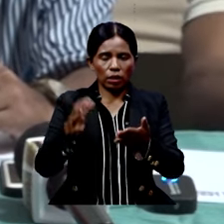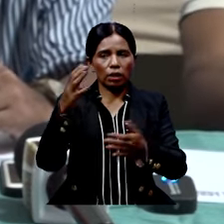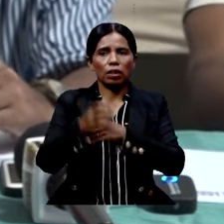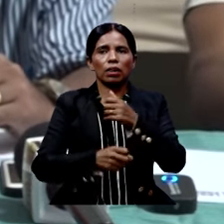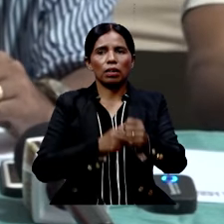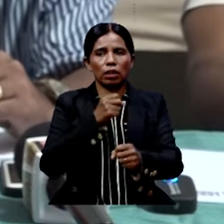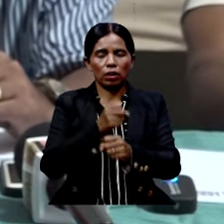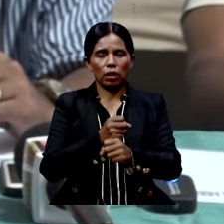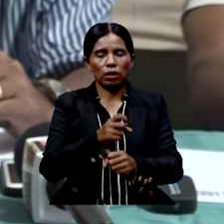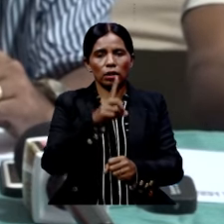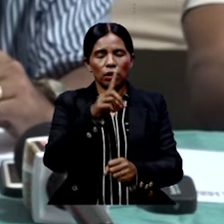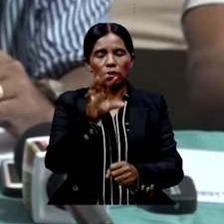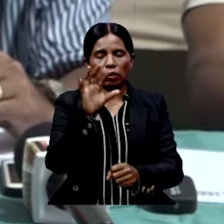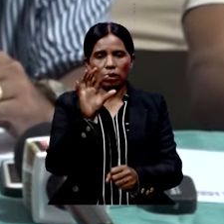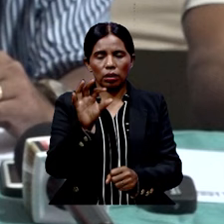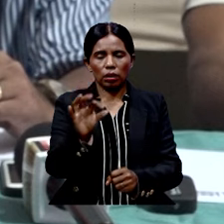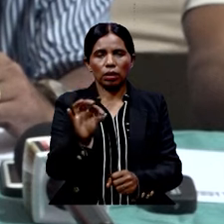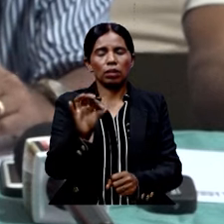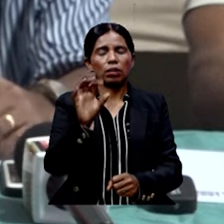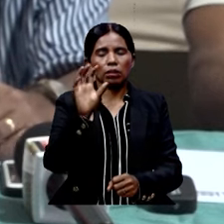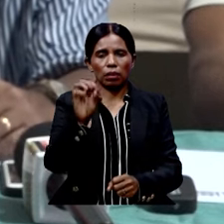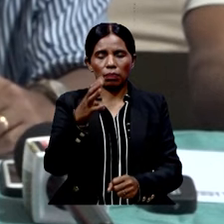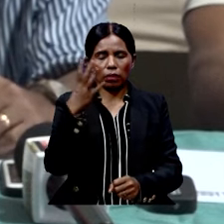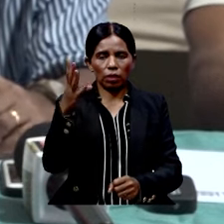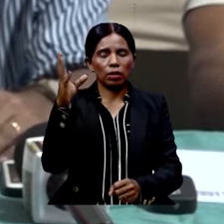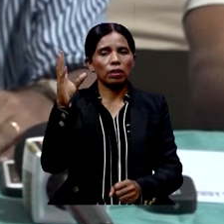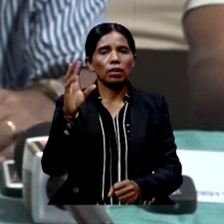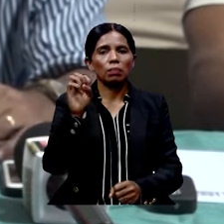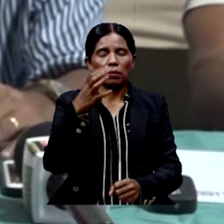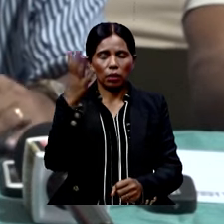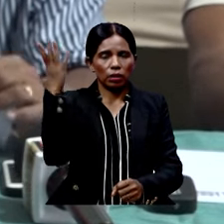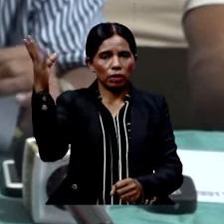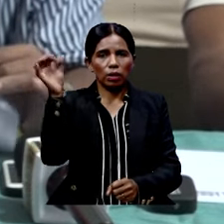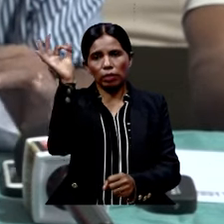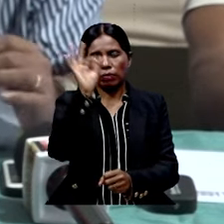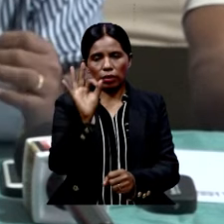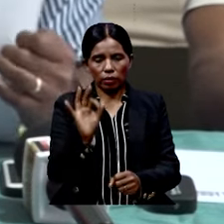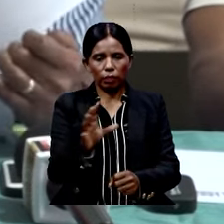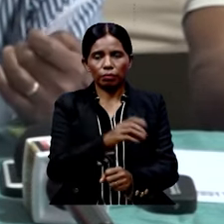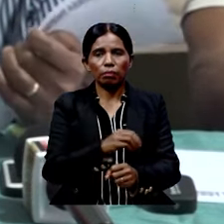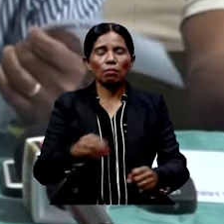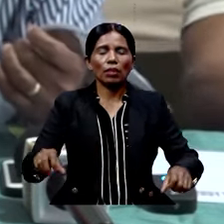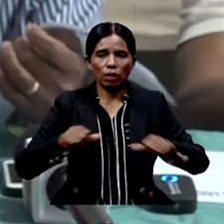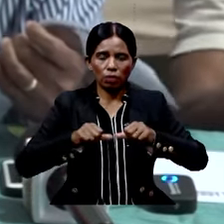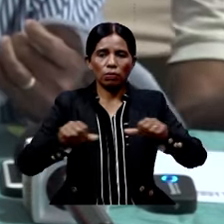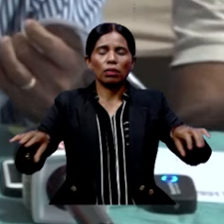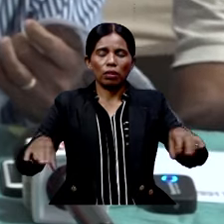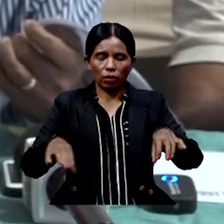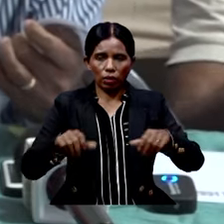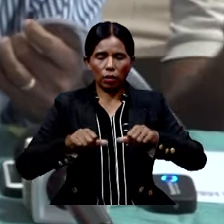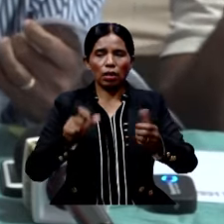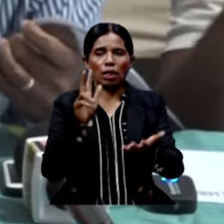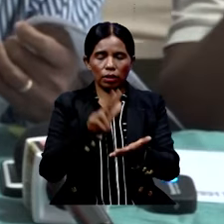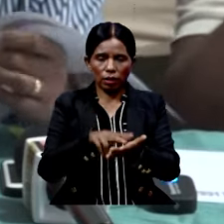tinan, reunida atusia sanura sinhat iha França. Tolo, se acordo já ne continua na fatem assina